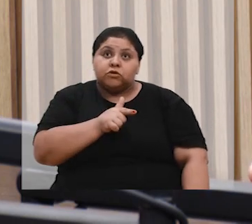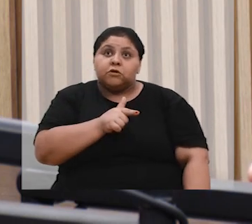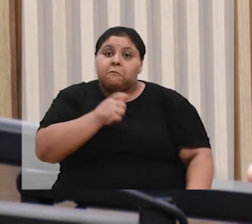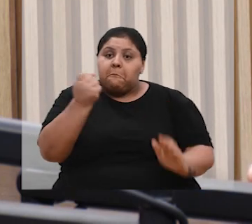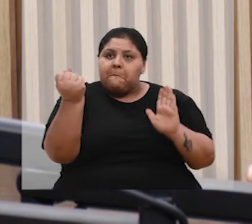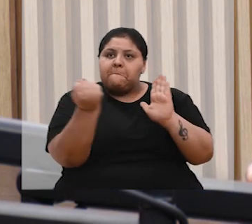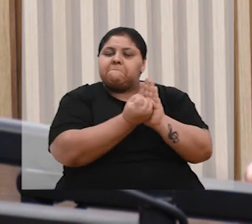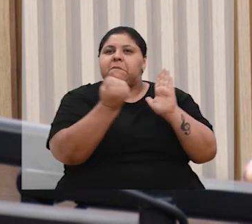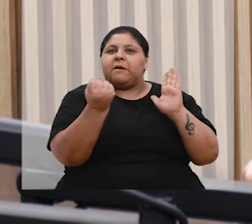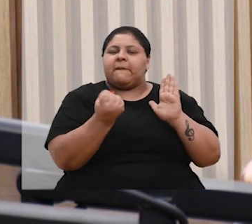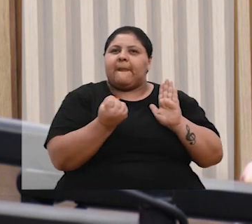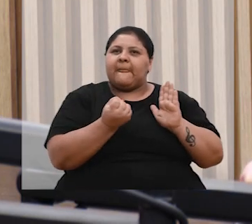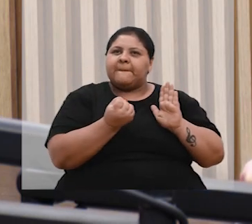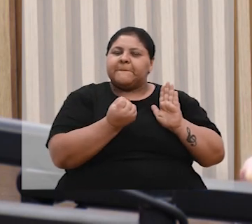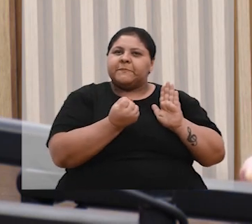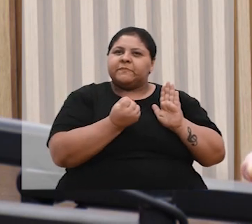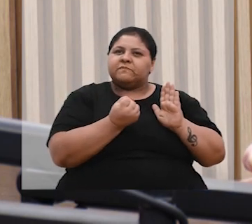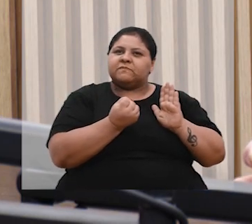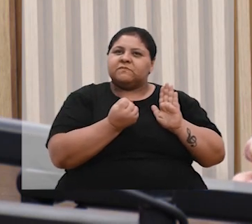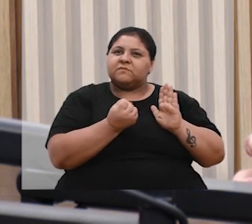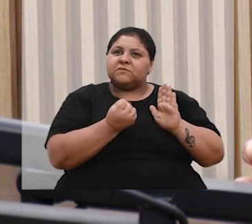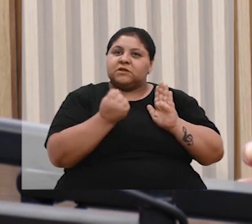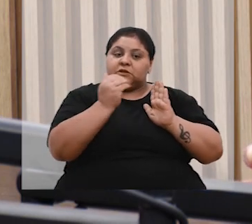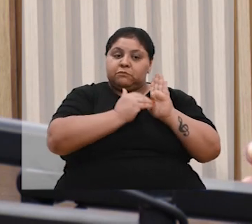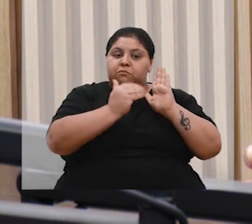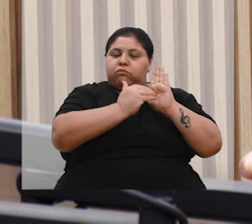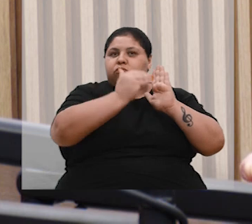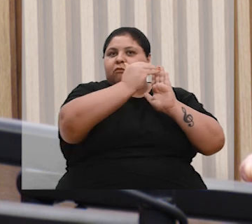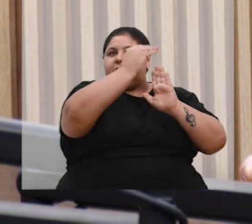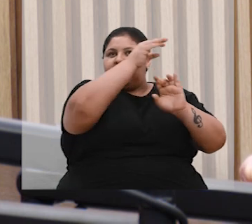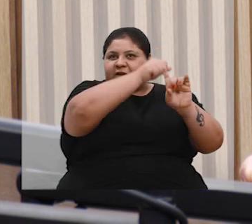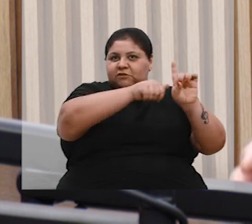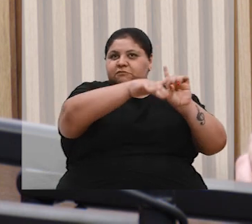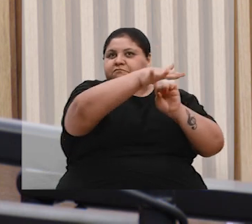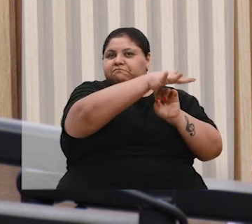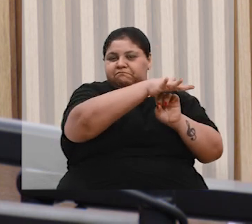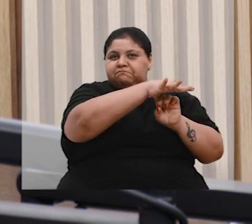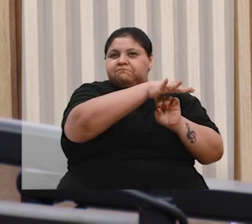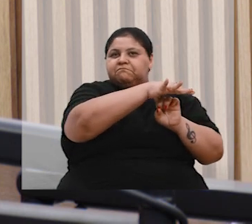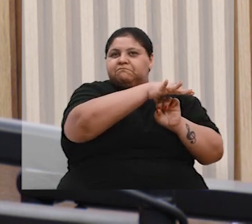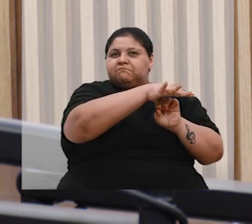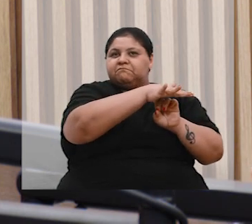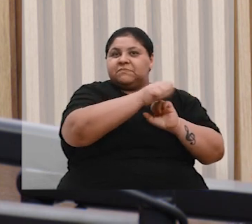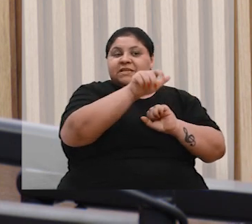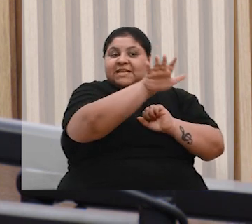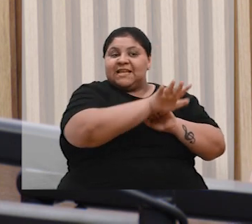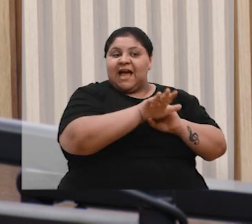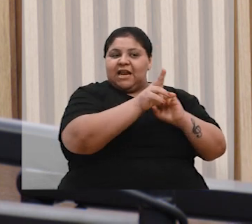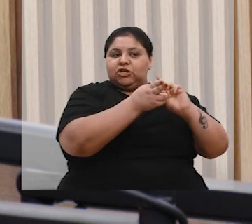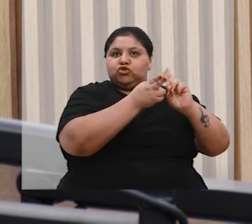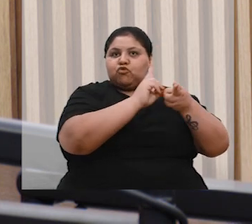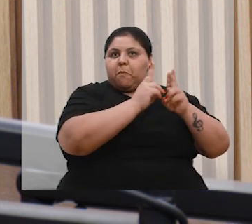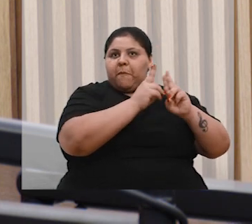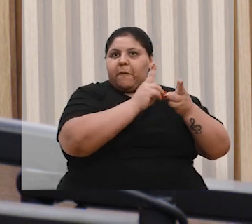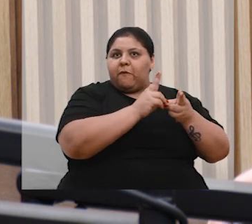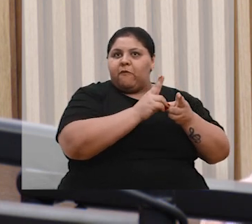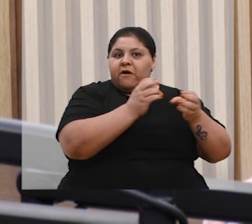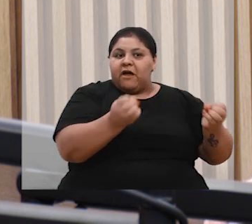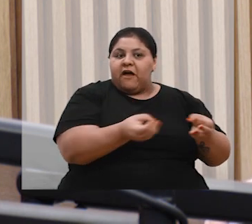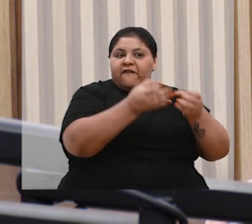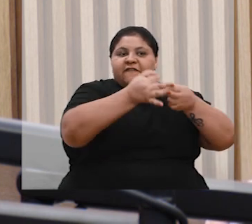símbolos desse progresso social em áreas urbanas, né? As festas da uva